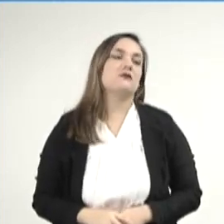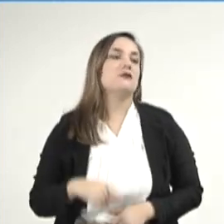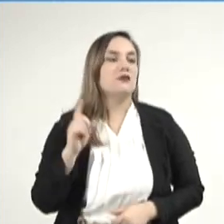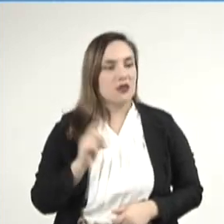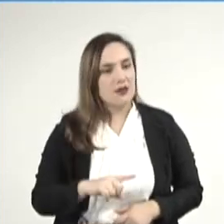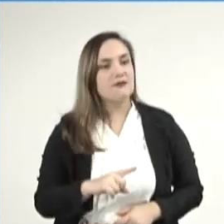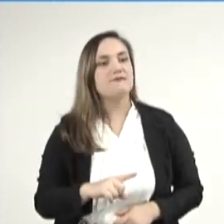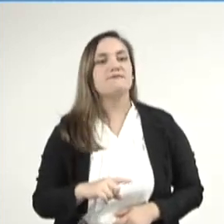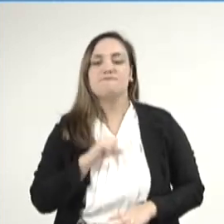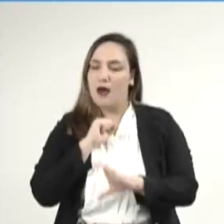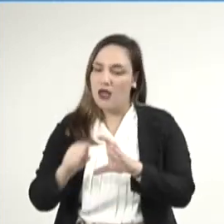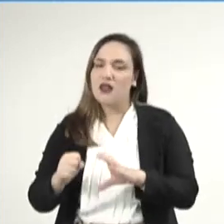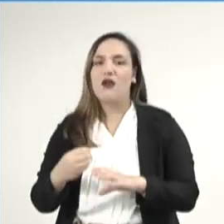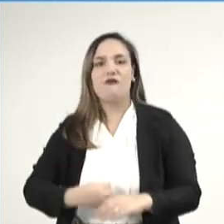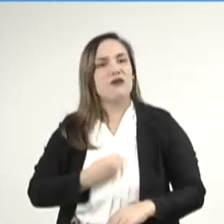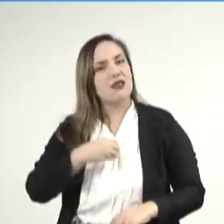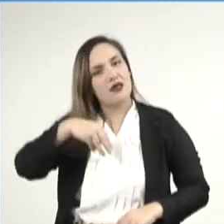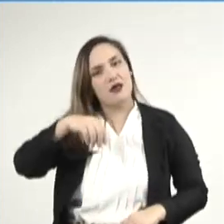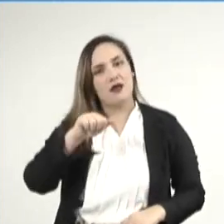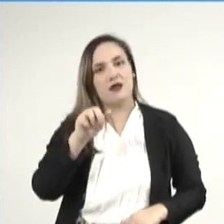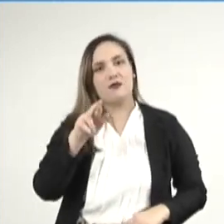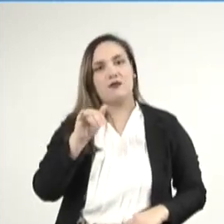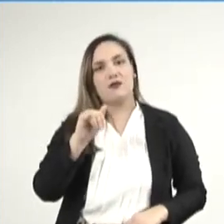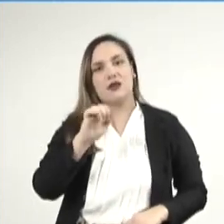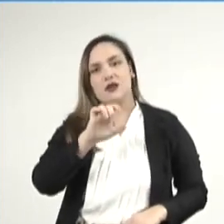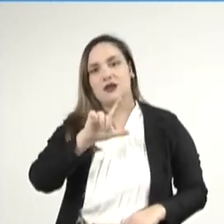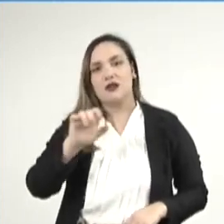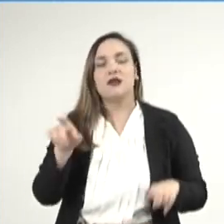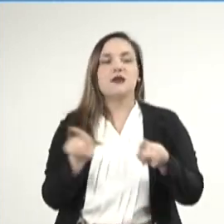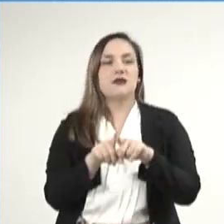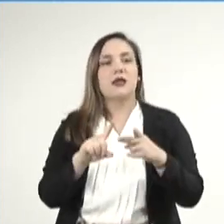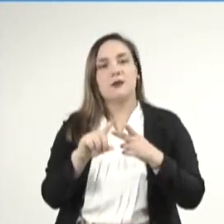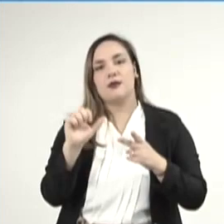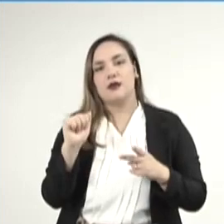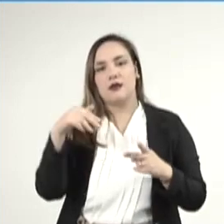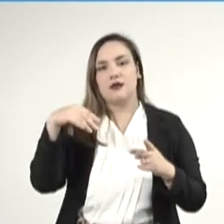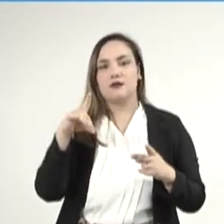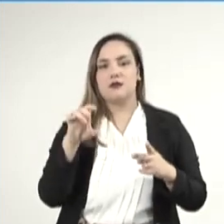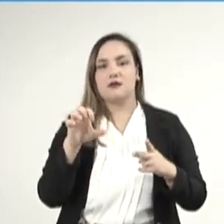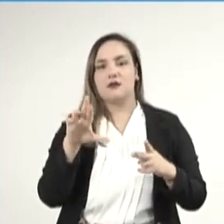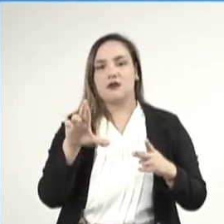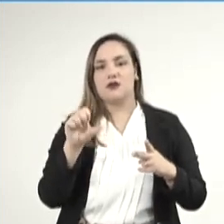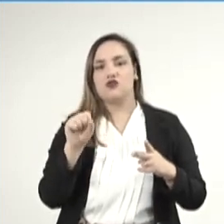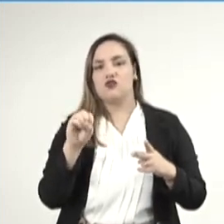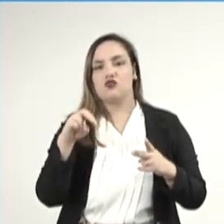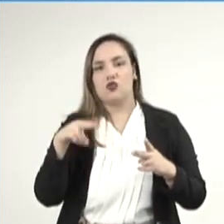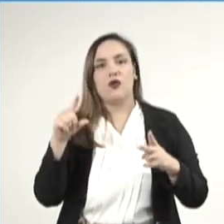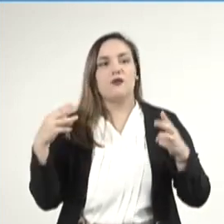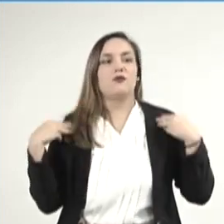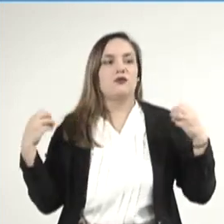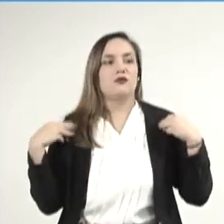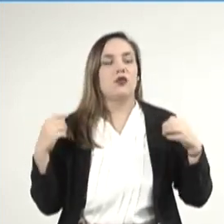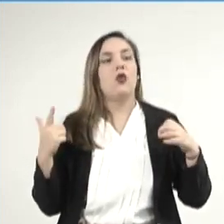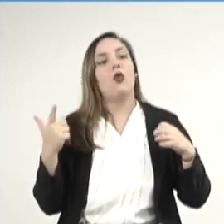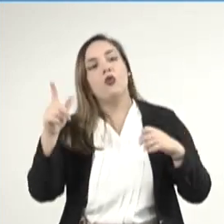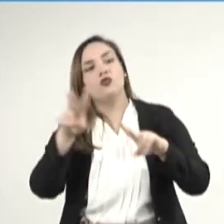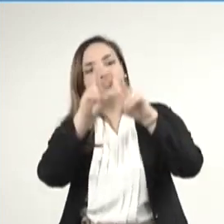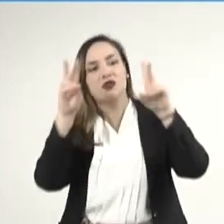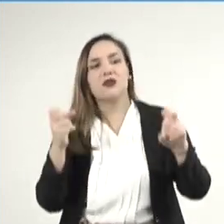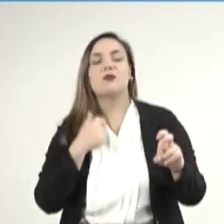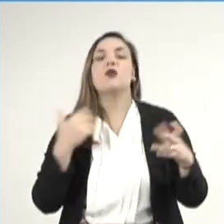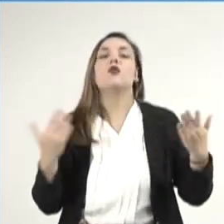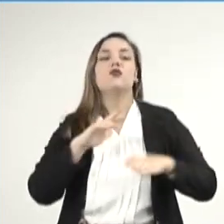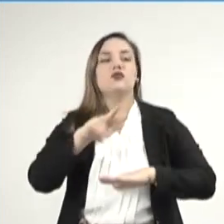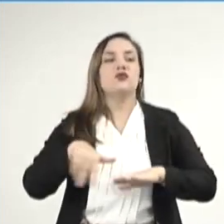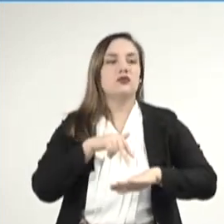por ceifar a vida da Marielle Franco e também do Anderson, o motorista. O segundo assunto que me traz